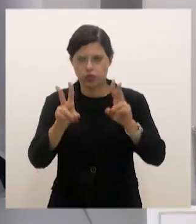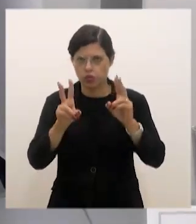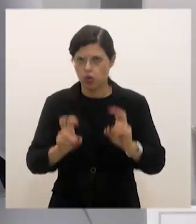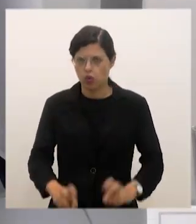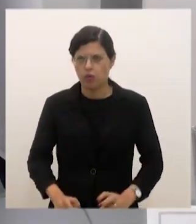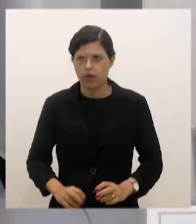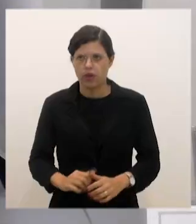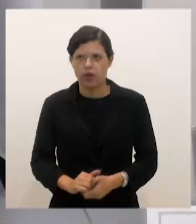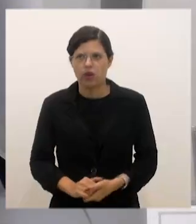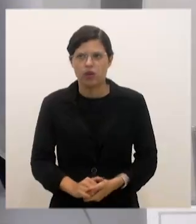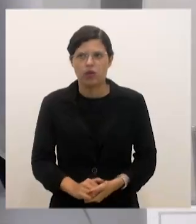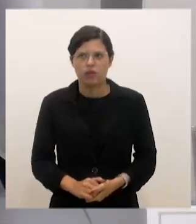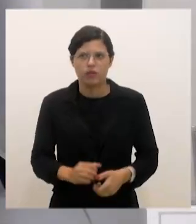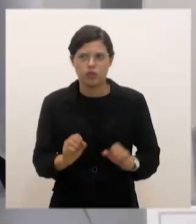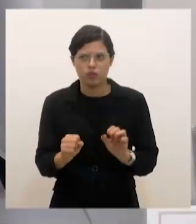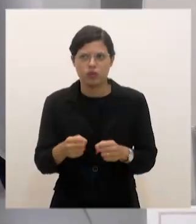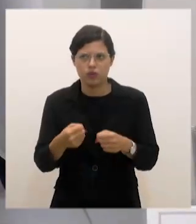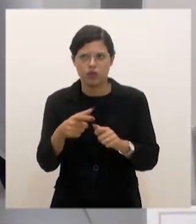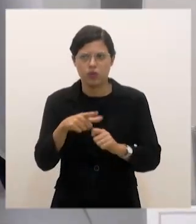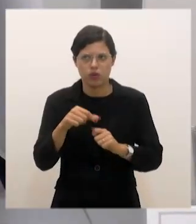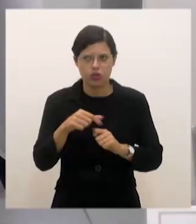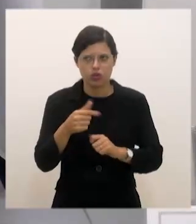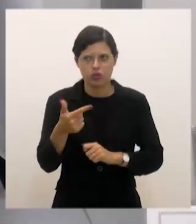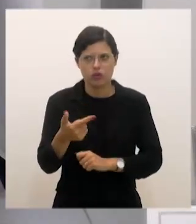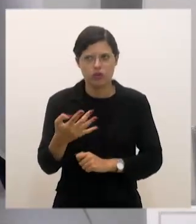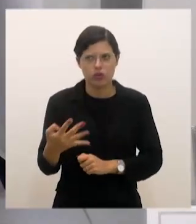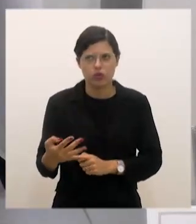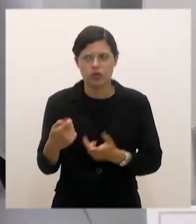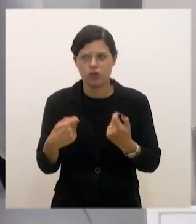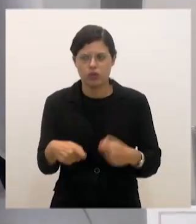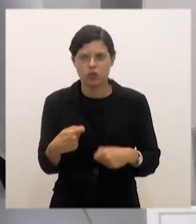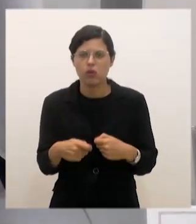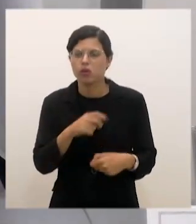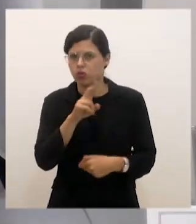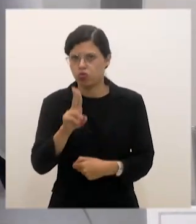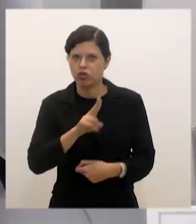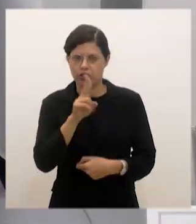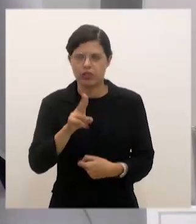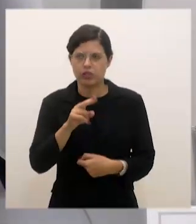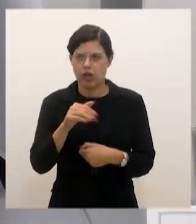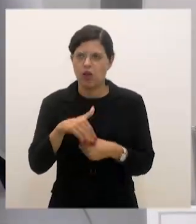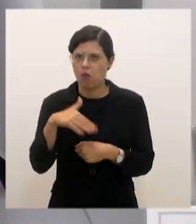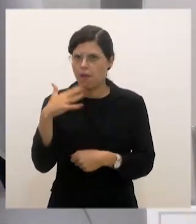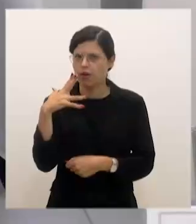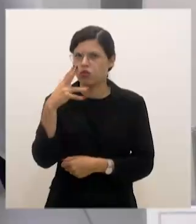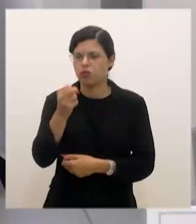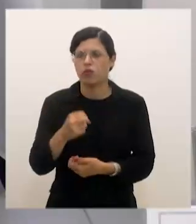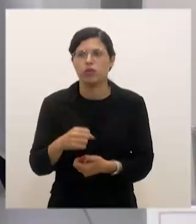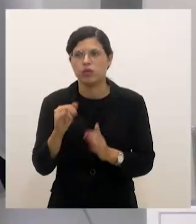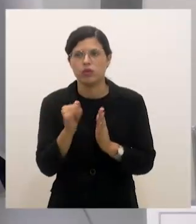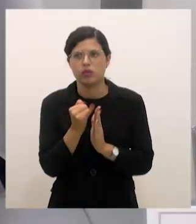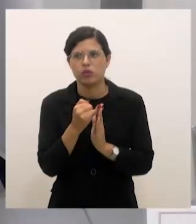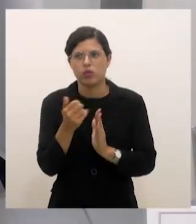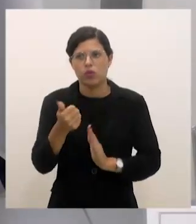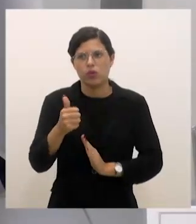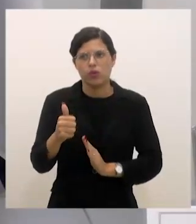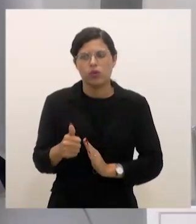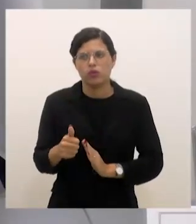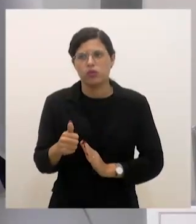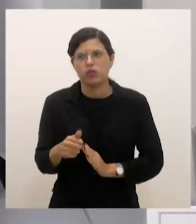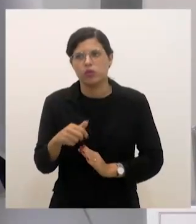itens. E eu sou um grande defensor do artigo 24 e a gente tem que aplicar ele com mais energia. O inciso 11 fala procedimentos em